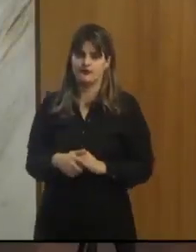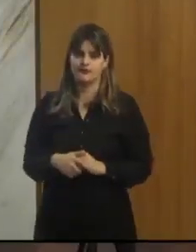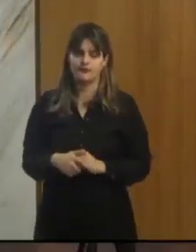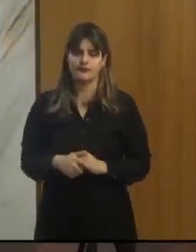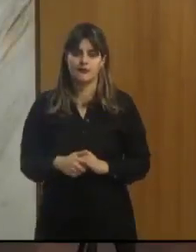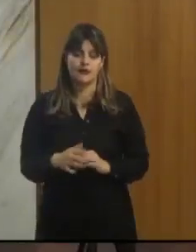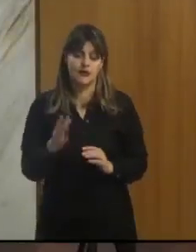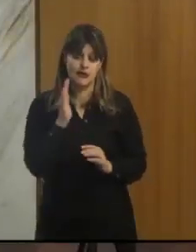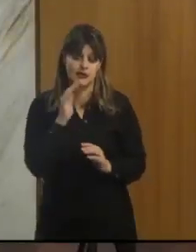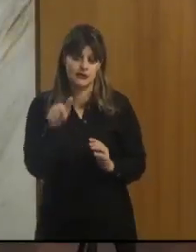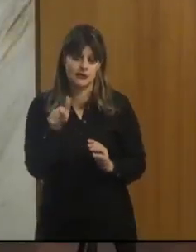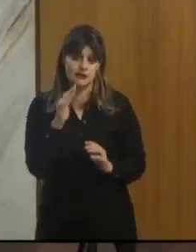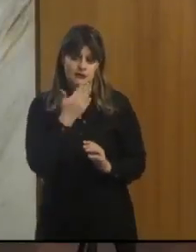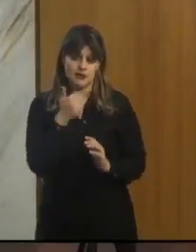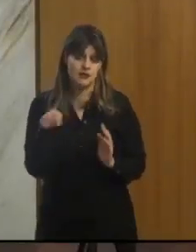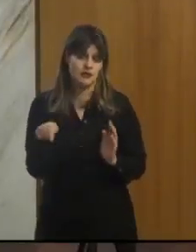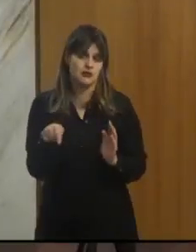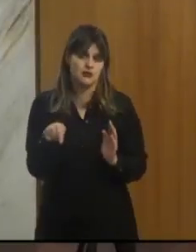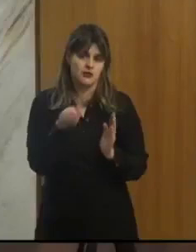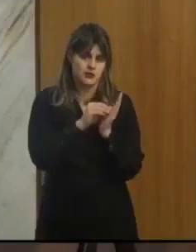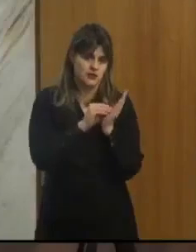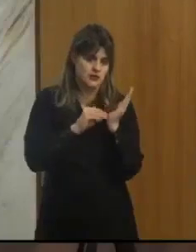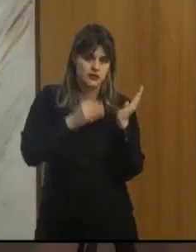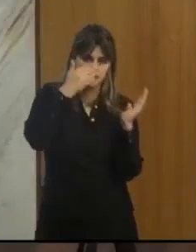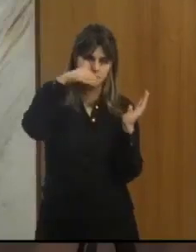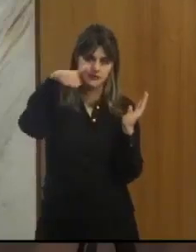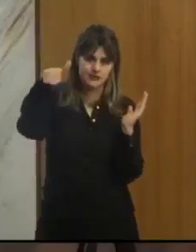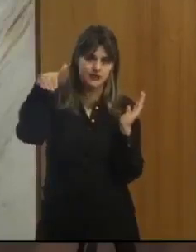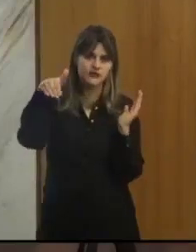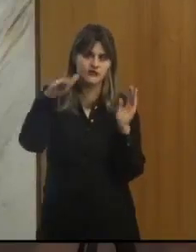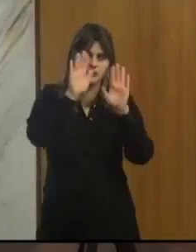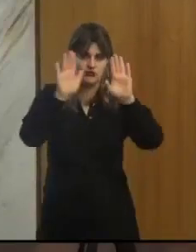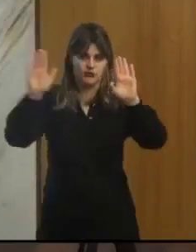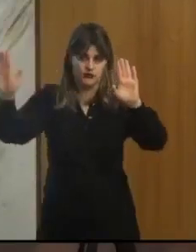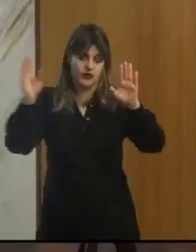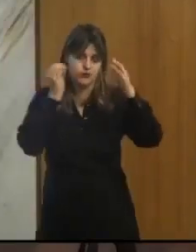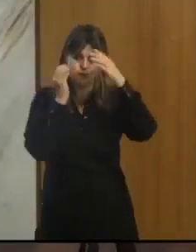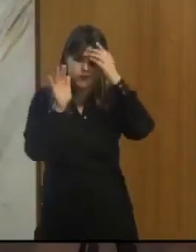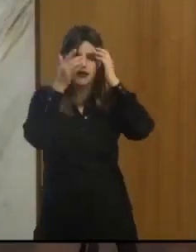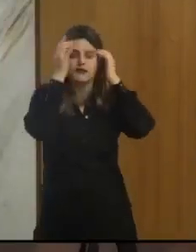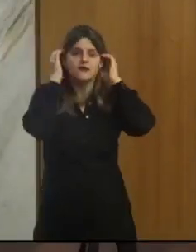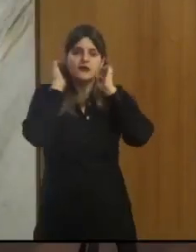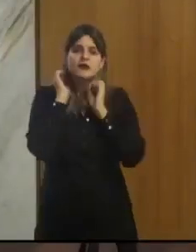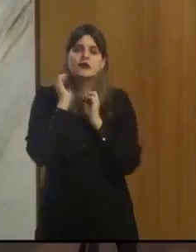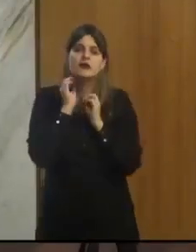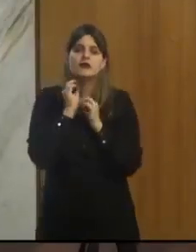De acordo com o comissário científico da exposição, é uma boa obra, diz